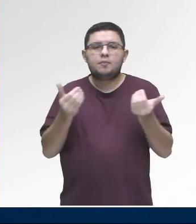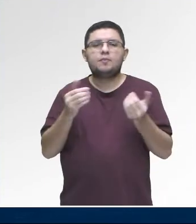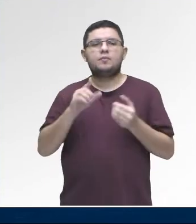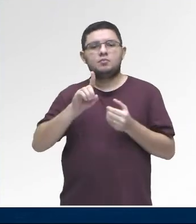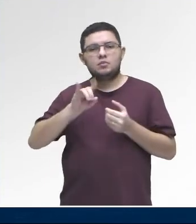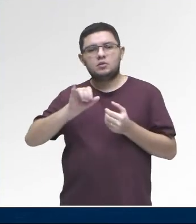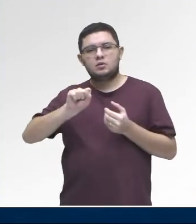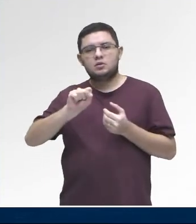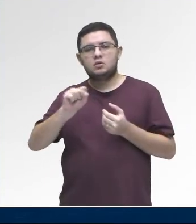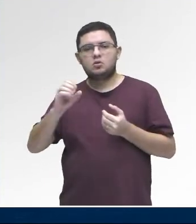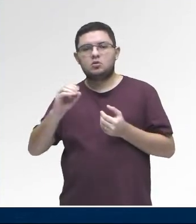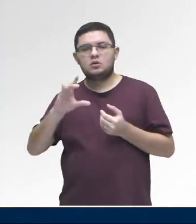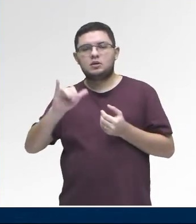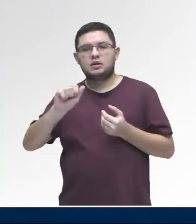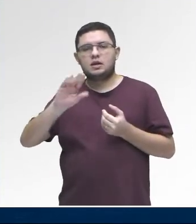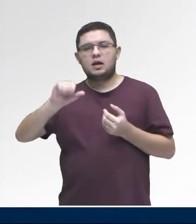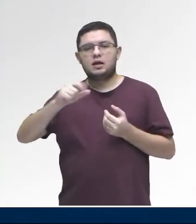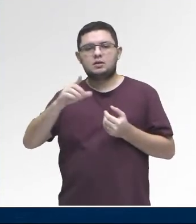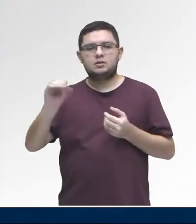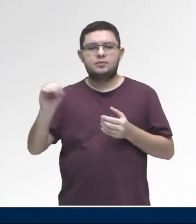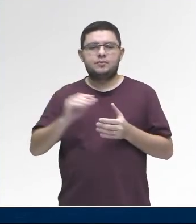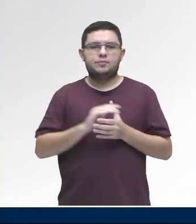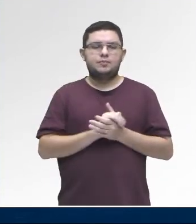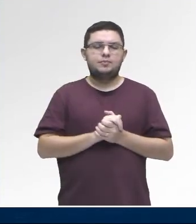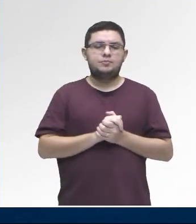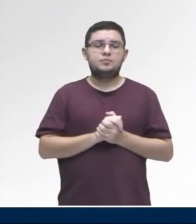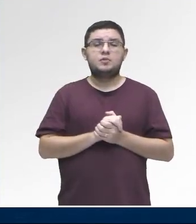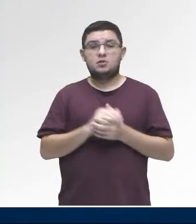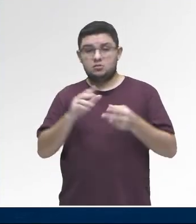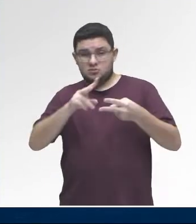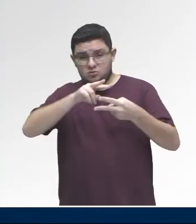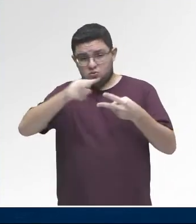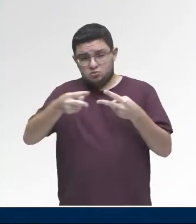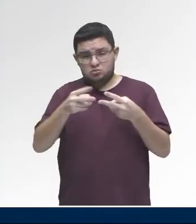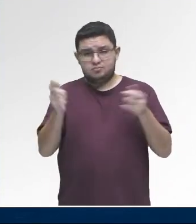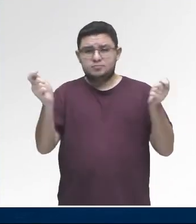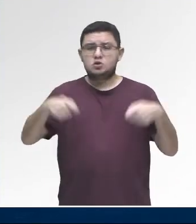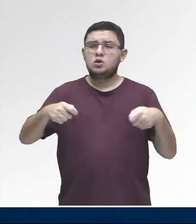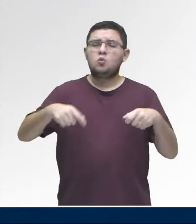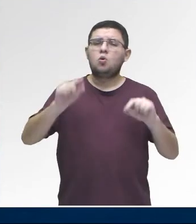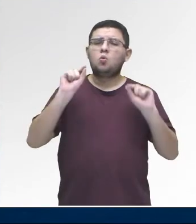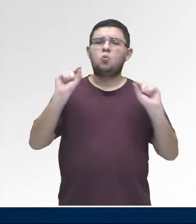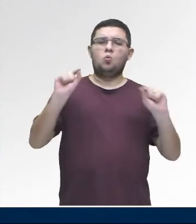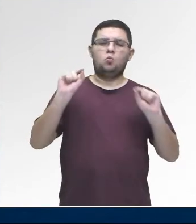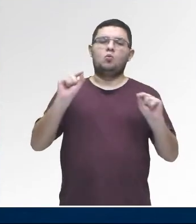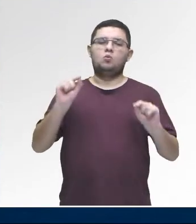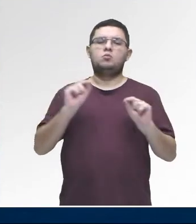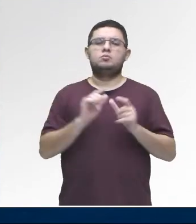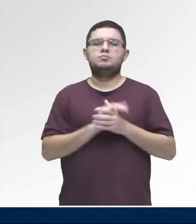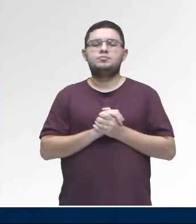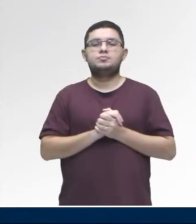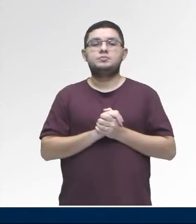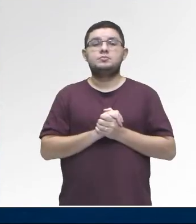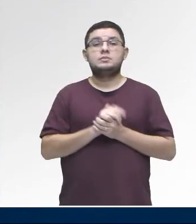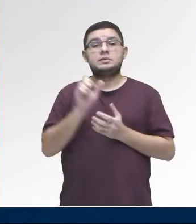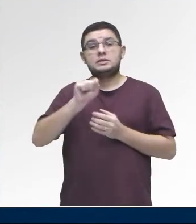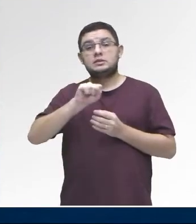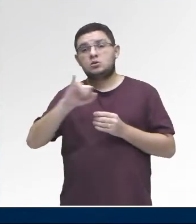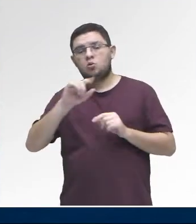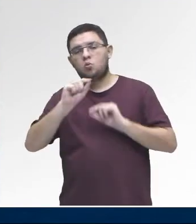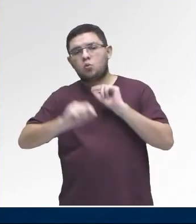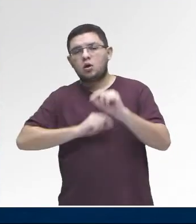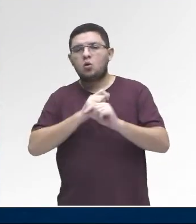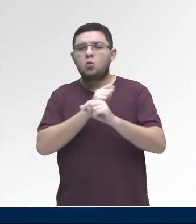uma base, é possível eu prever se o ácido ele é fraco, se